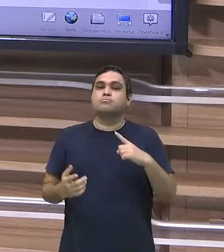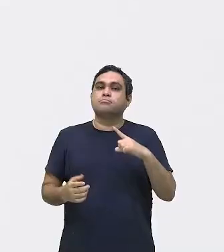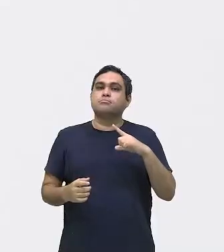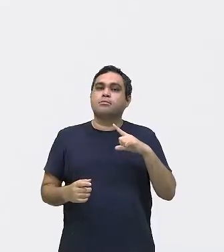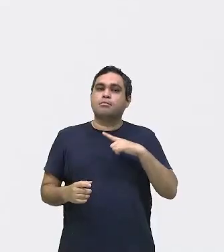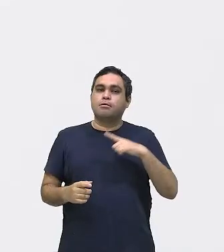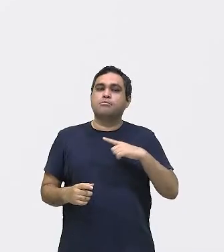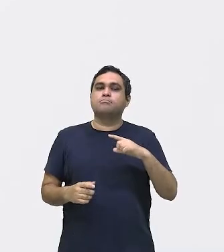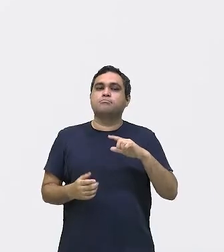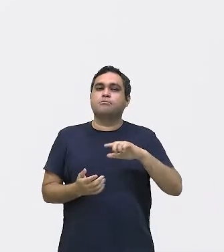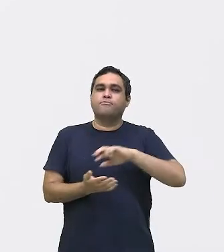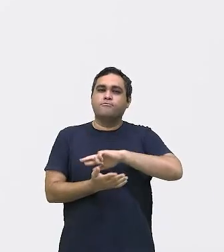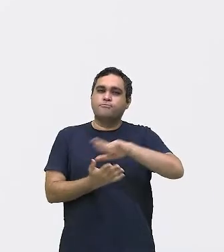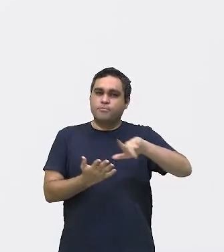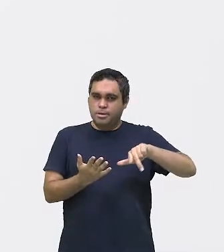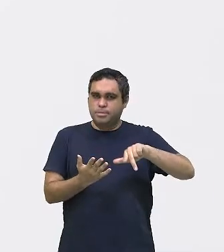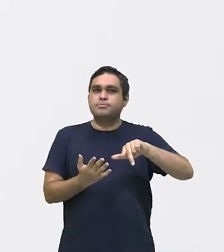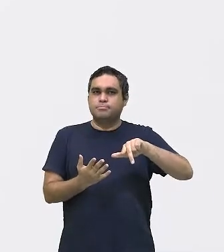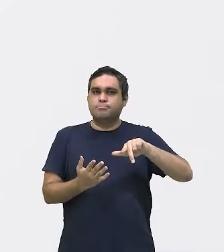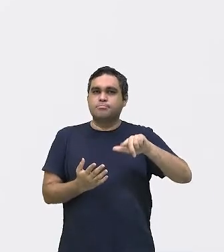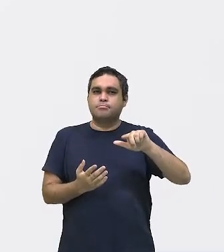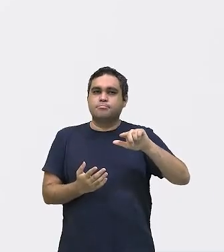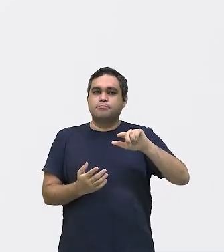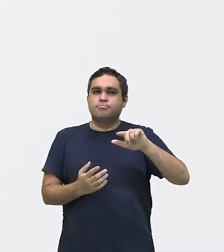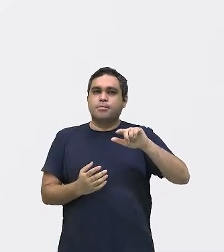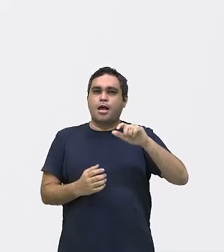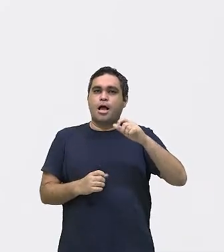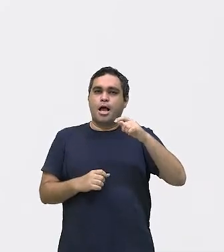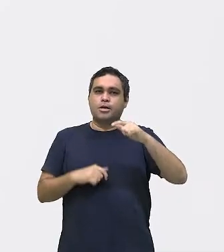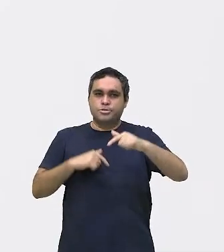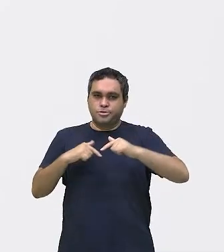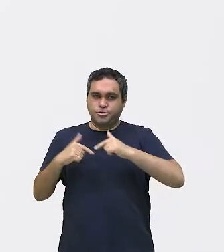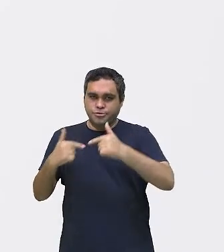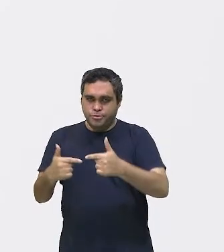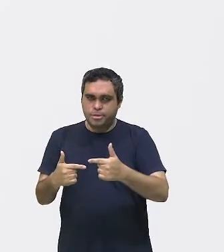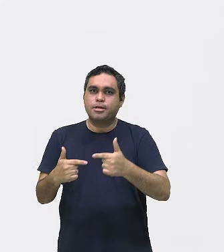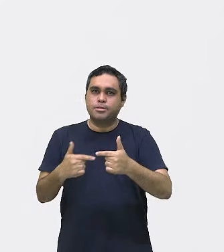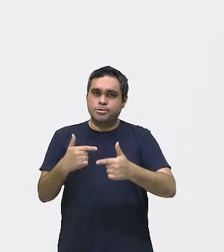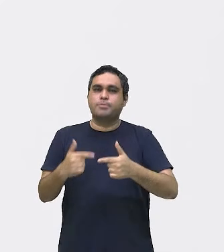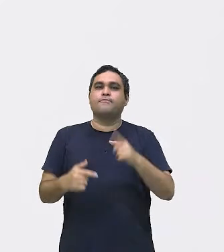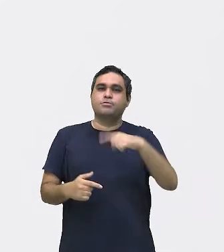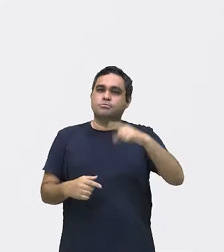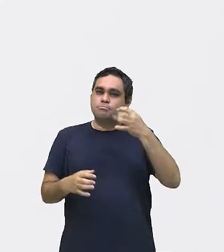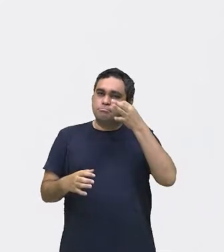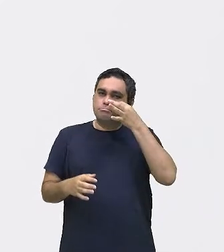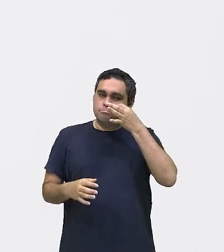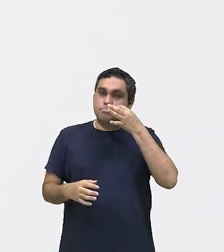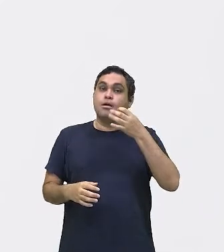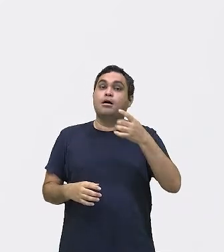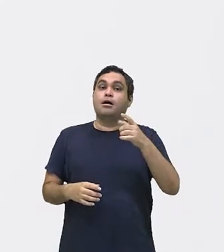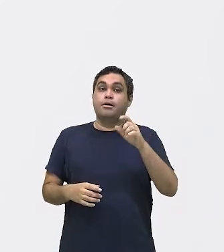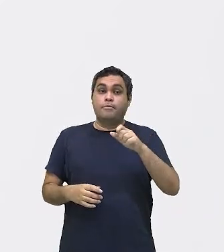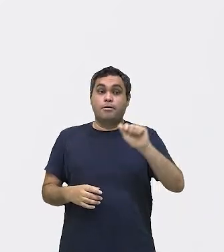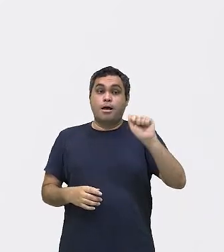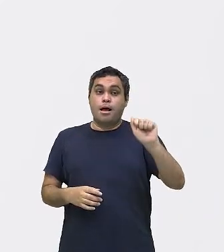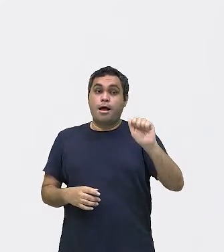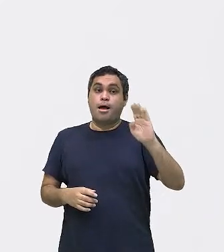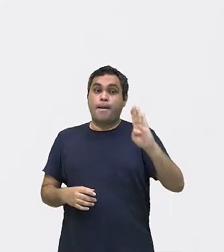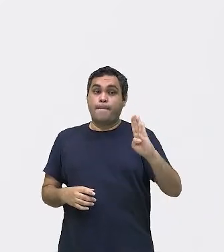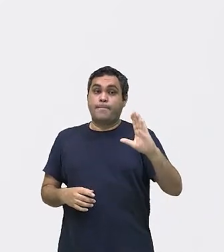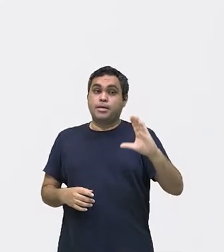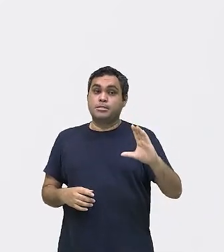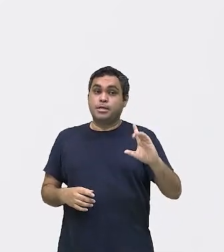coloquei diversas atividades para vocês observarem, e aí vocês colocaram letra A, agricultura, pecuária e